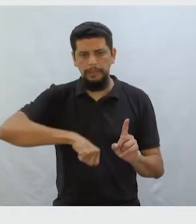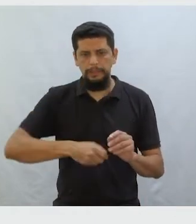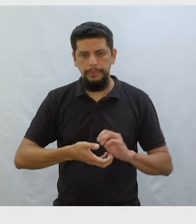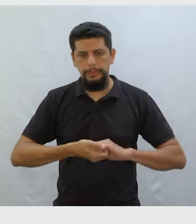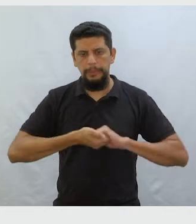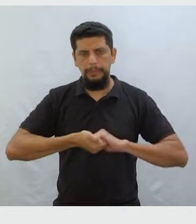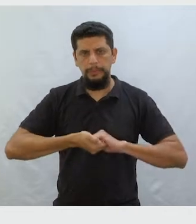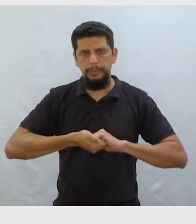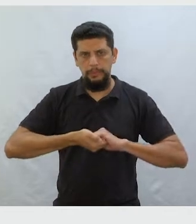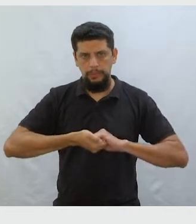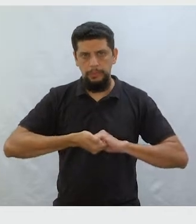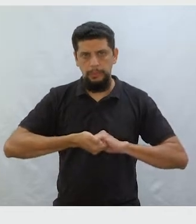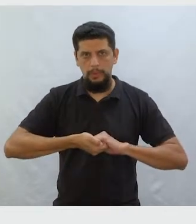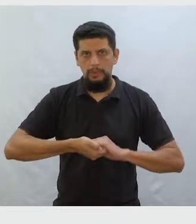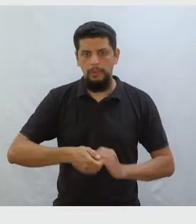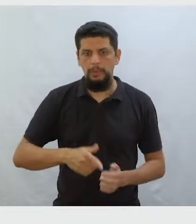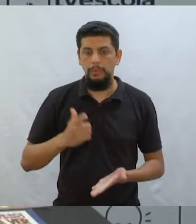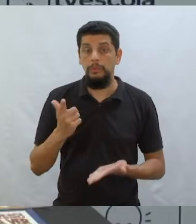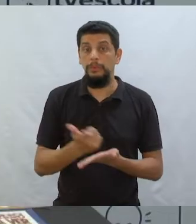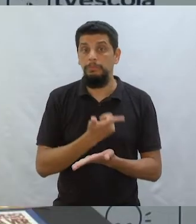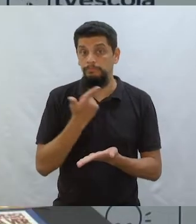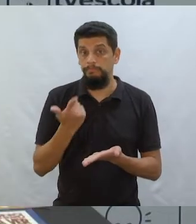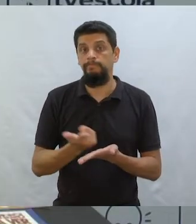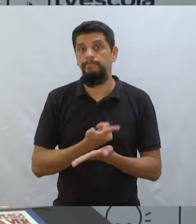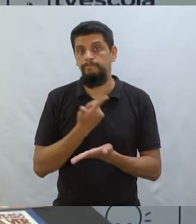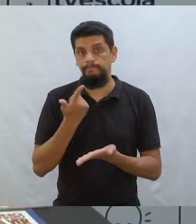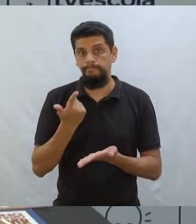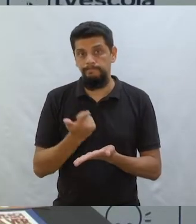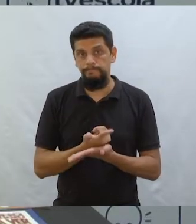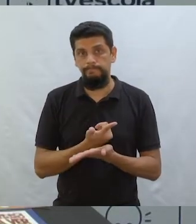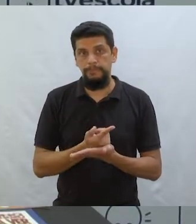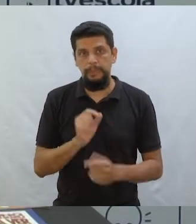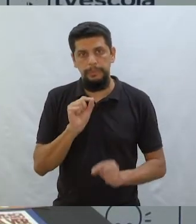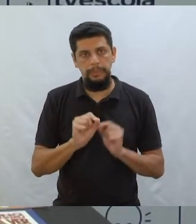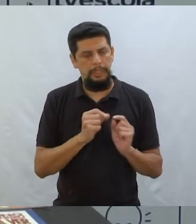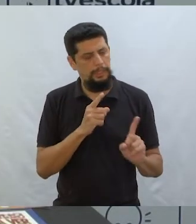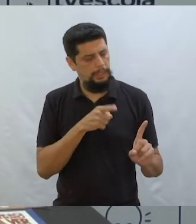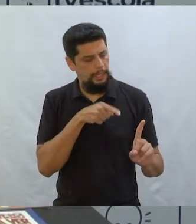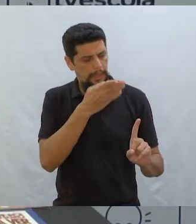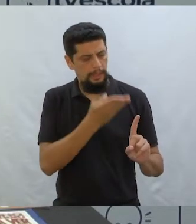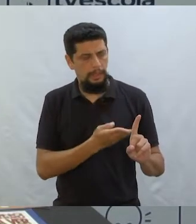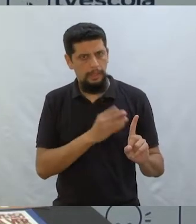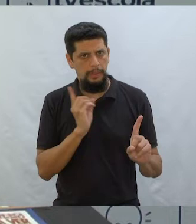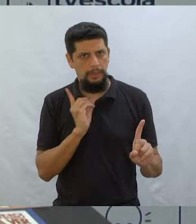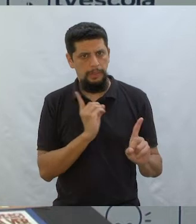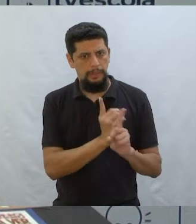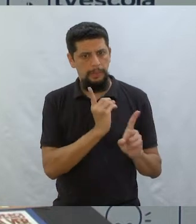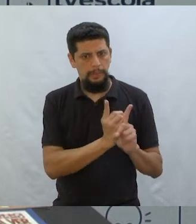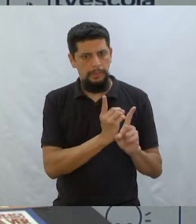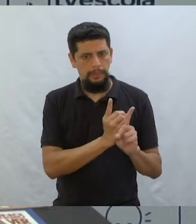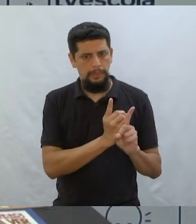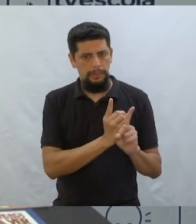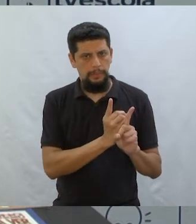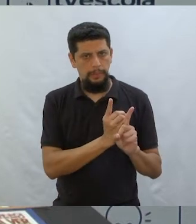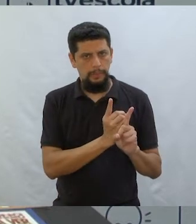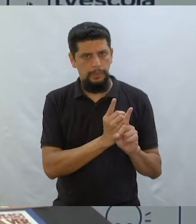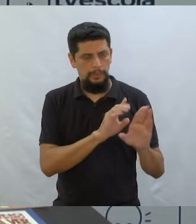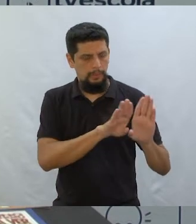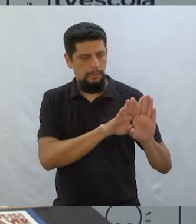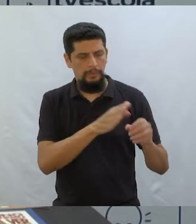segurando o quê segurando um livro e o que que ele encontrou estantes